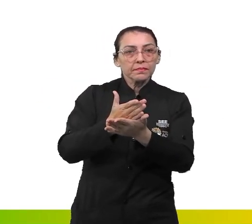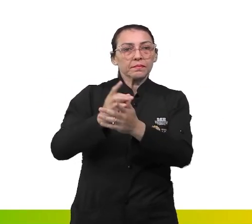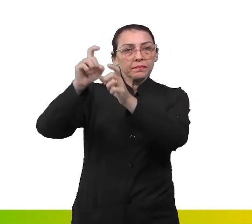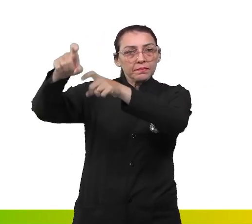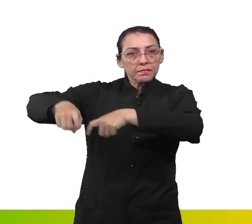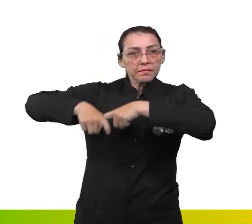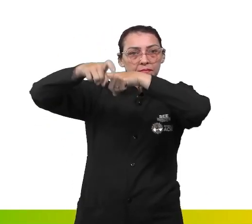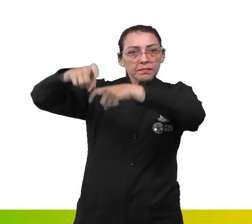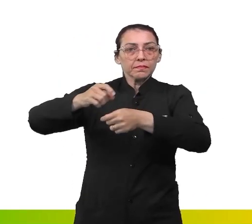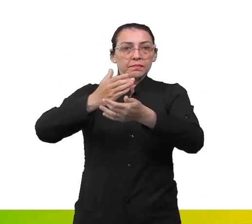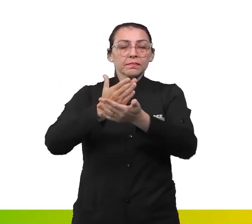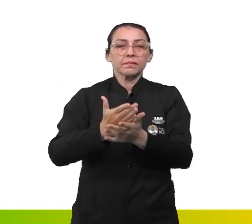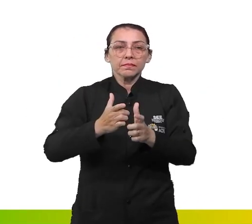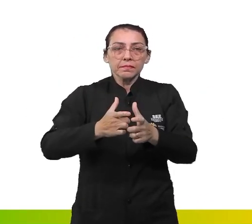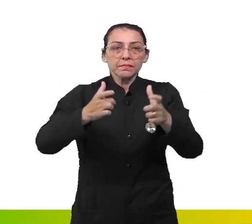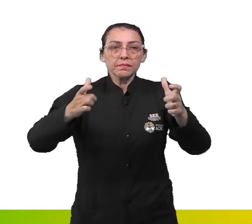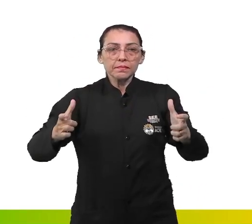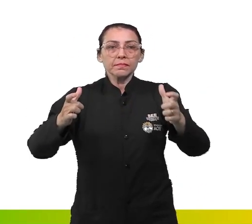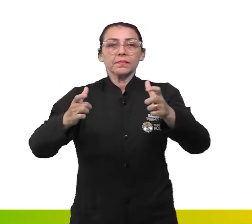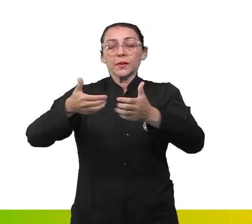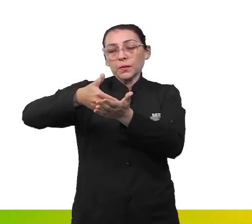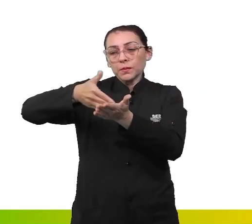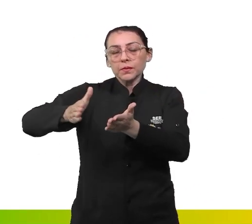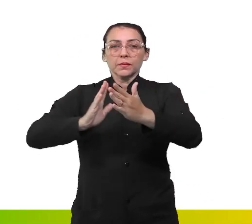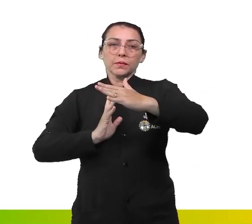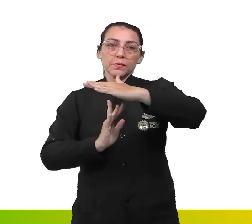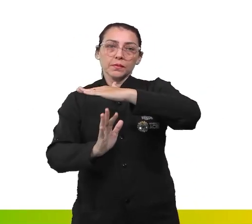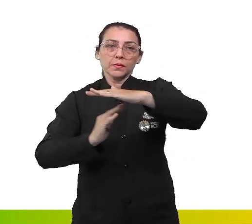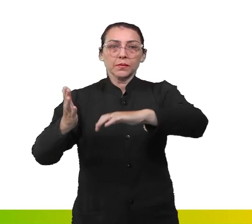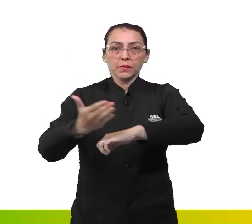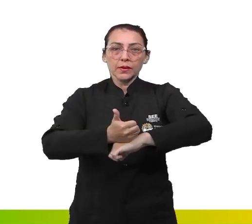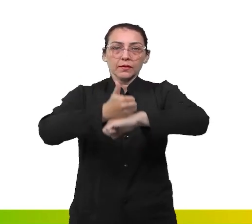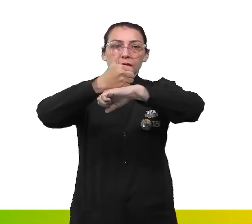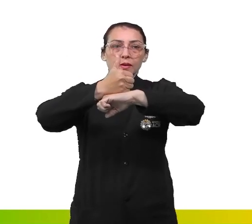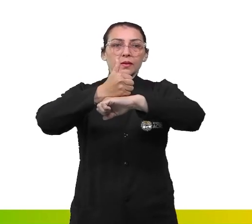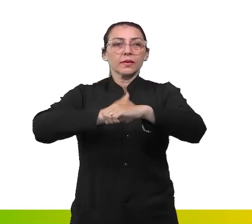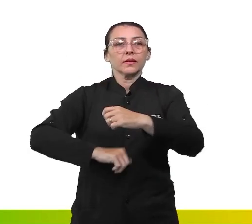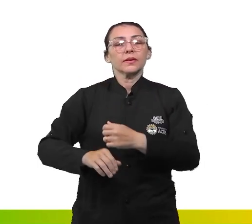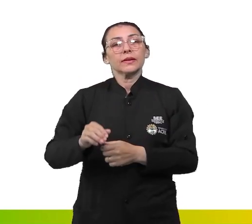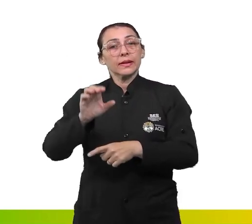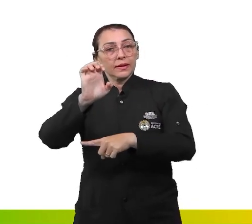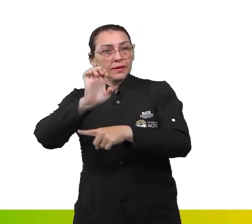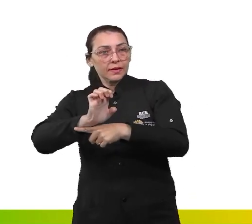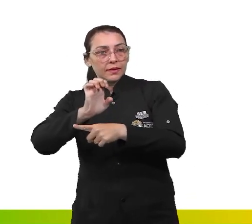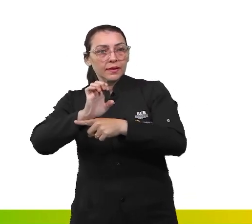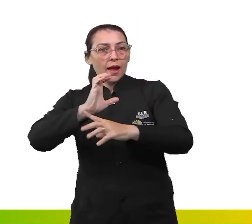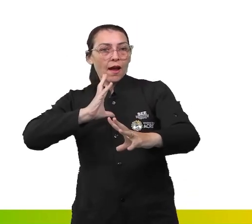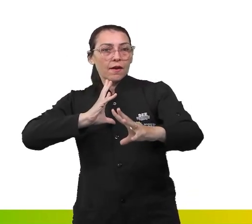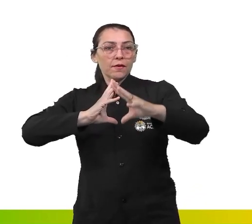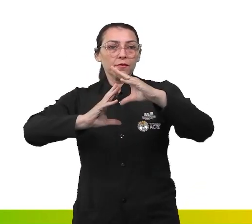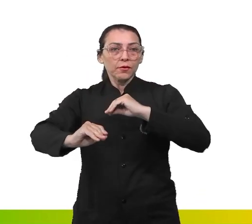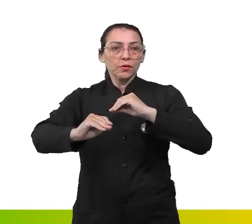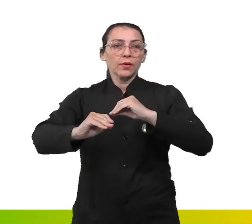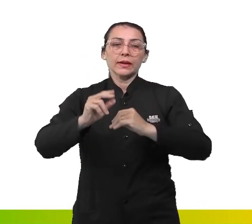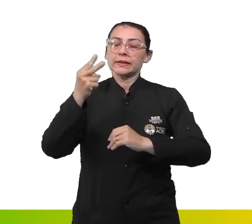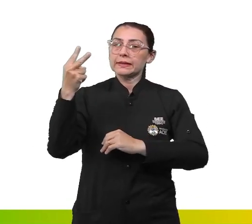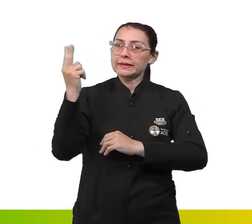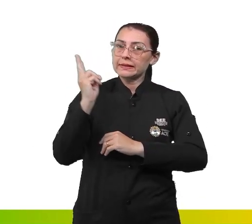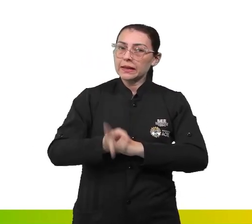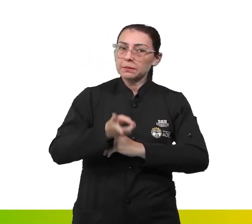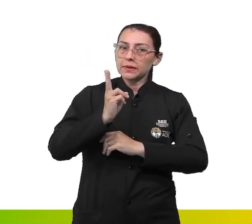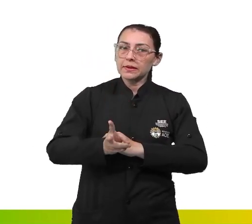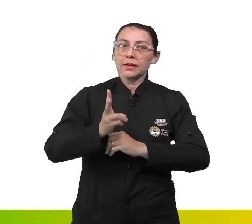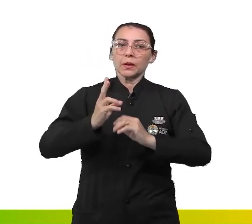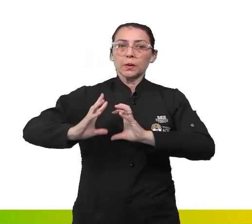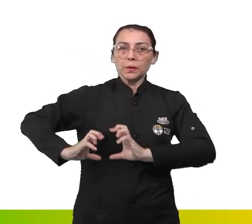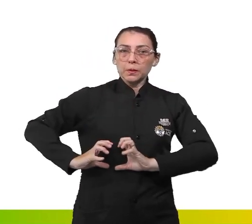fronteira agrícola e a expulsão dos imigrantes qualificados. E letra E, a fuga decorrente